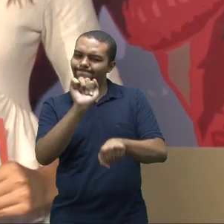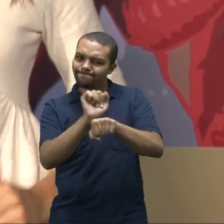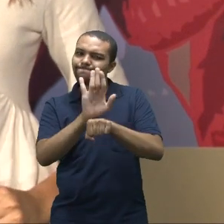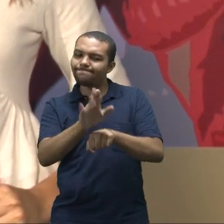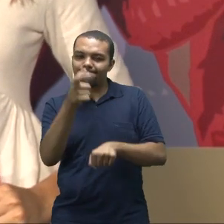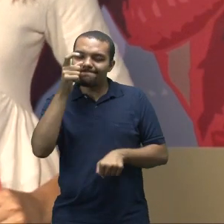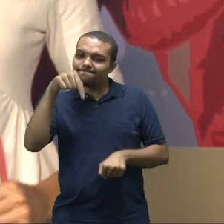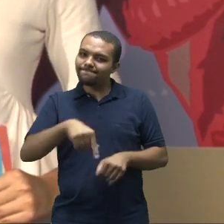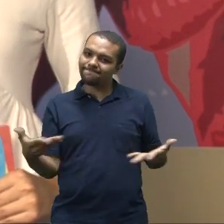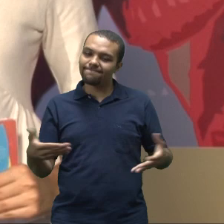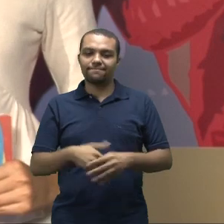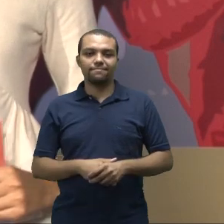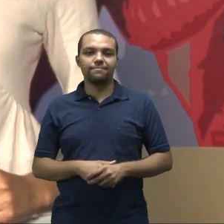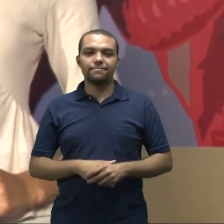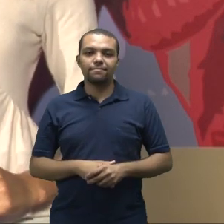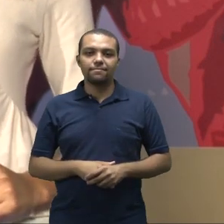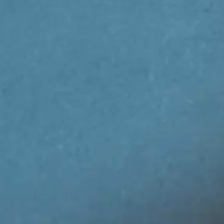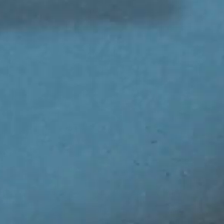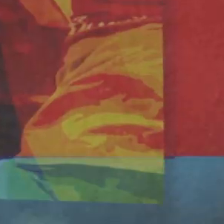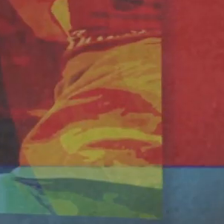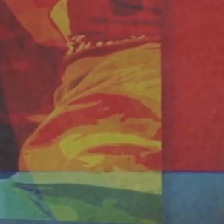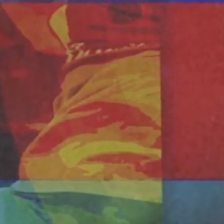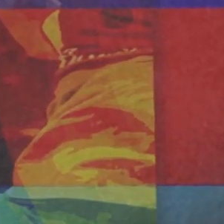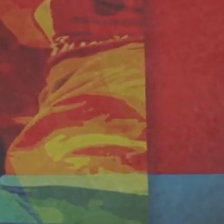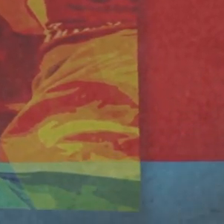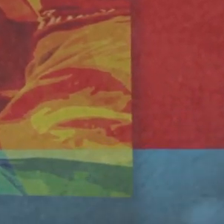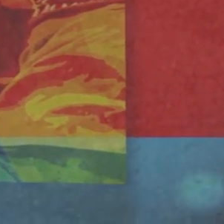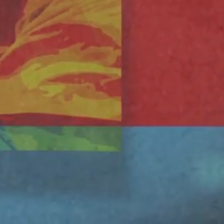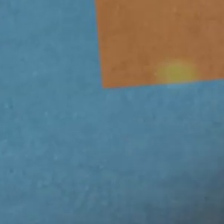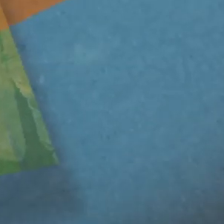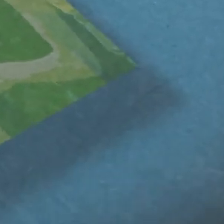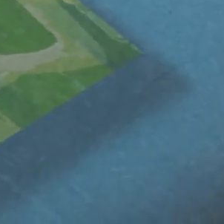conhece? Então fique aí e confira com a gente.